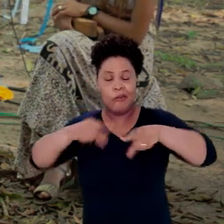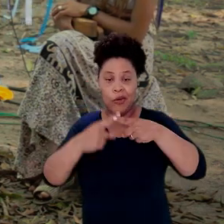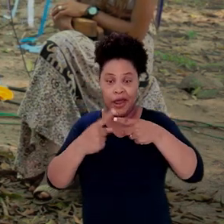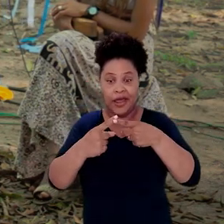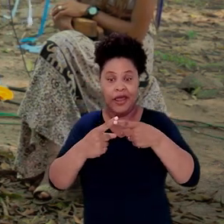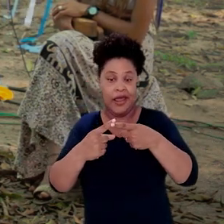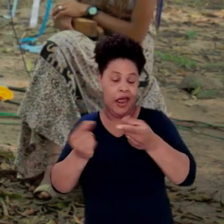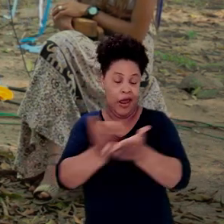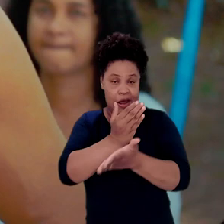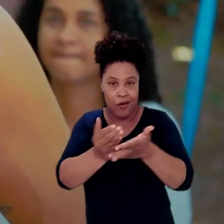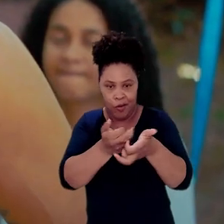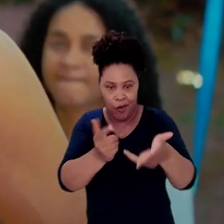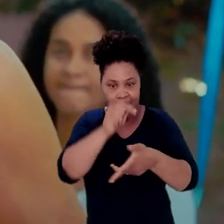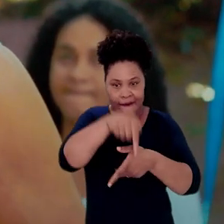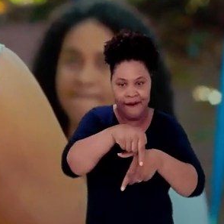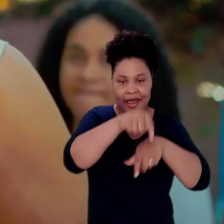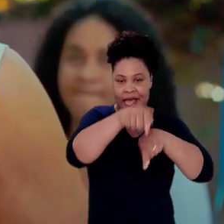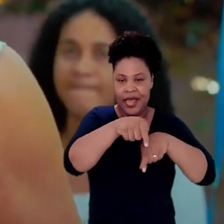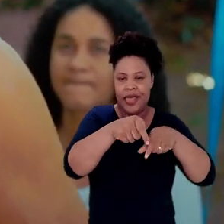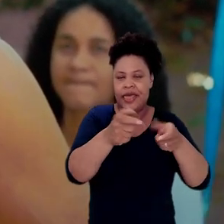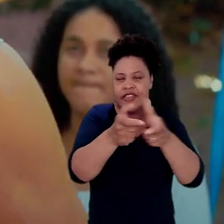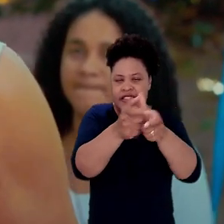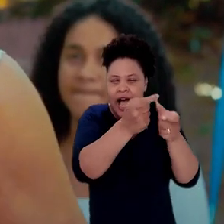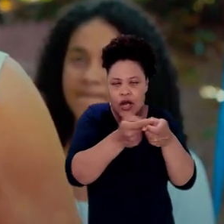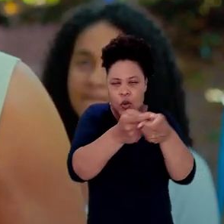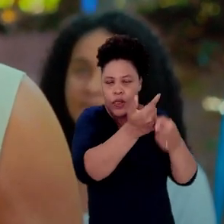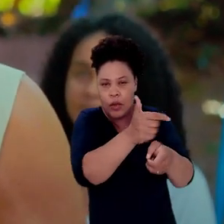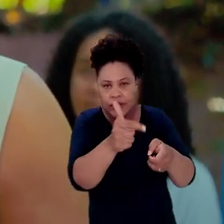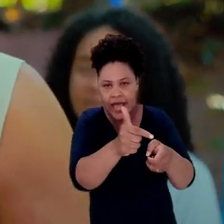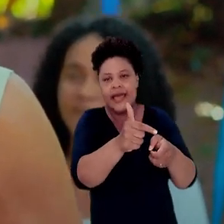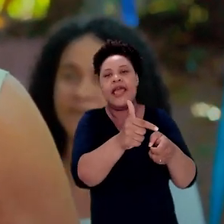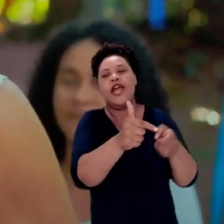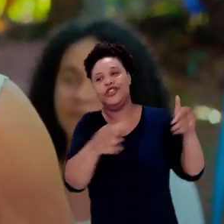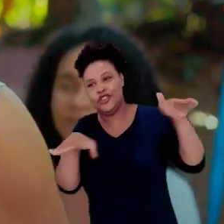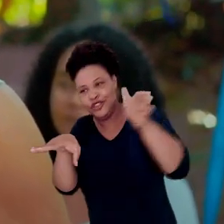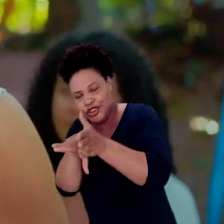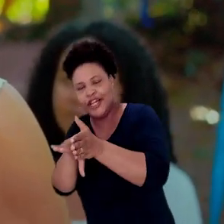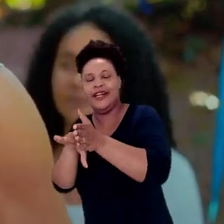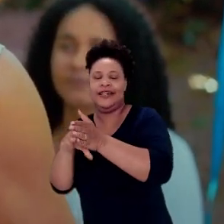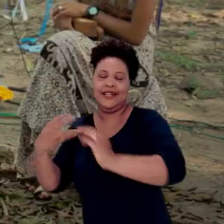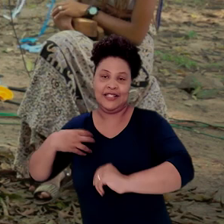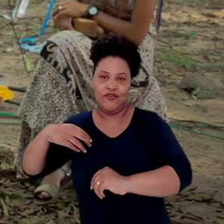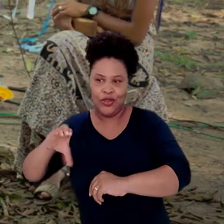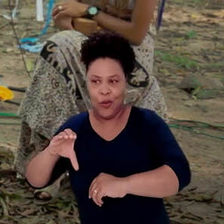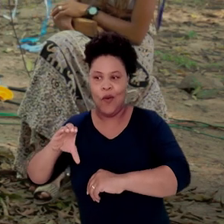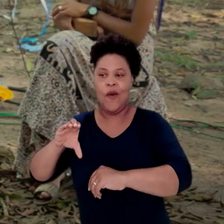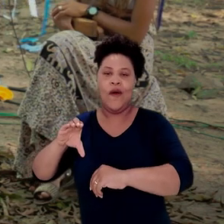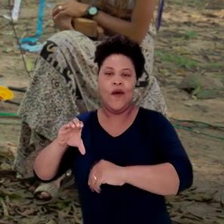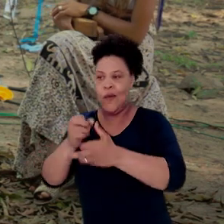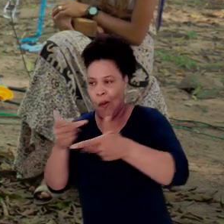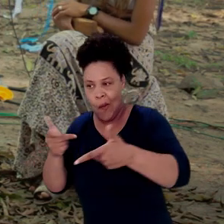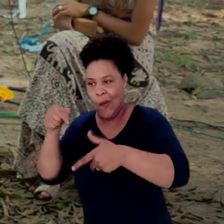interior, esses navios traziam da cidade, e as que não tinham na cidade, era trazida do